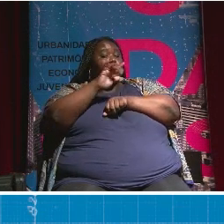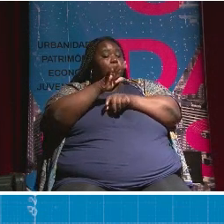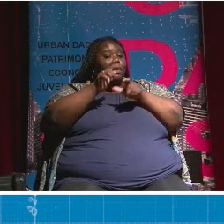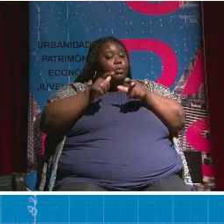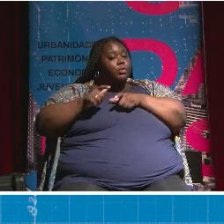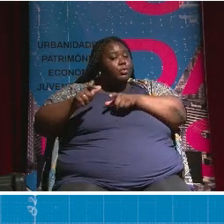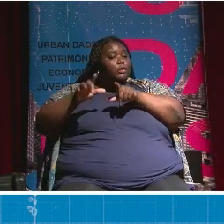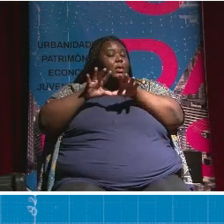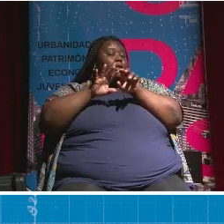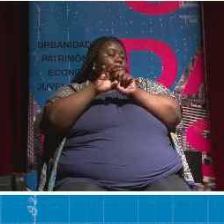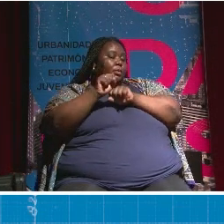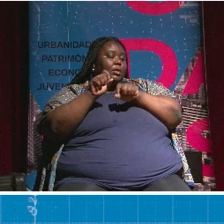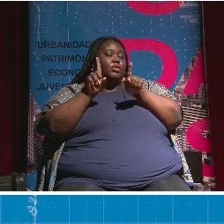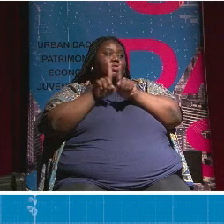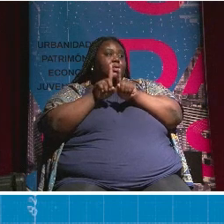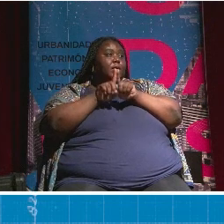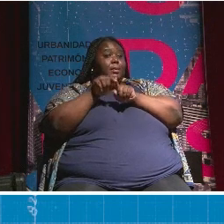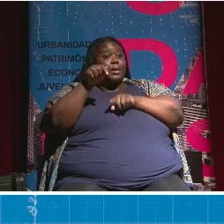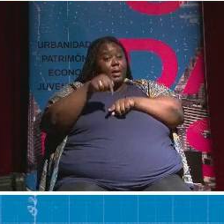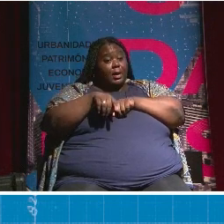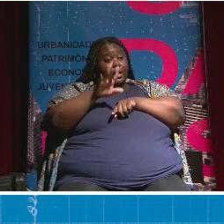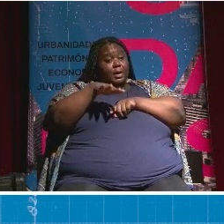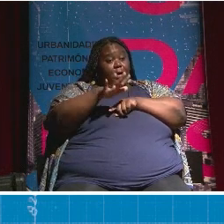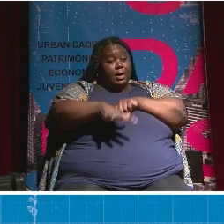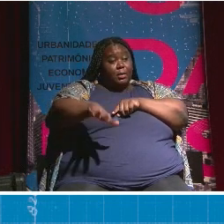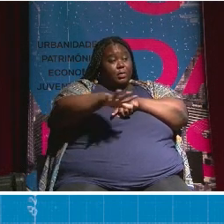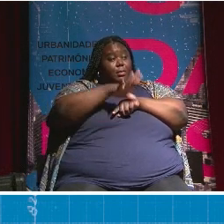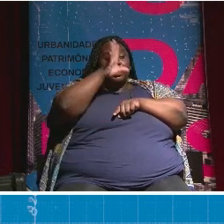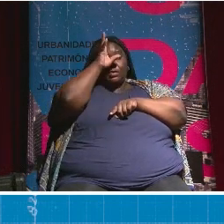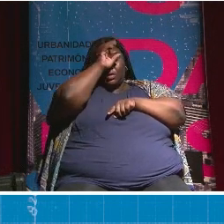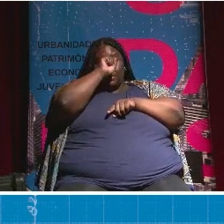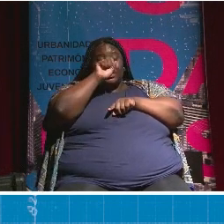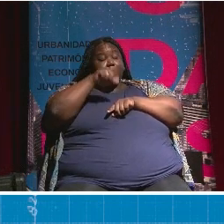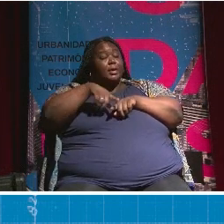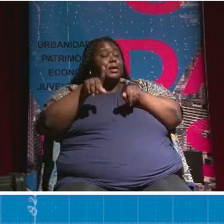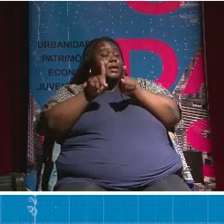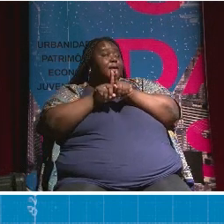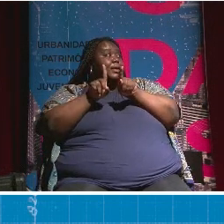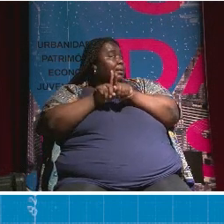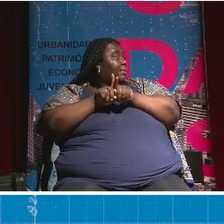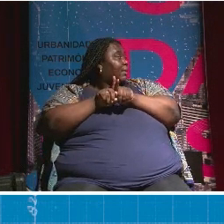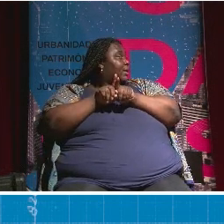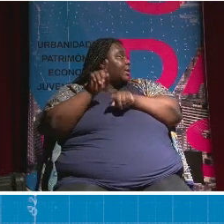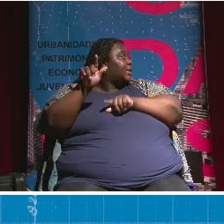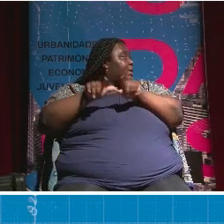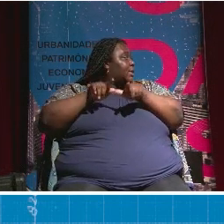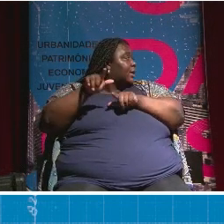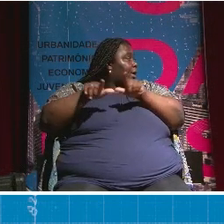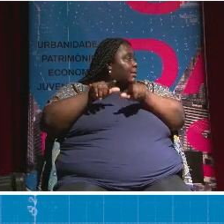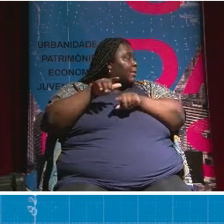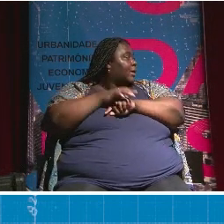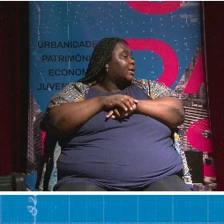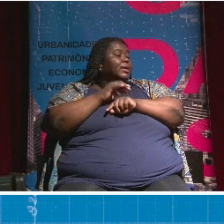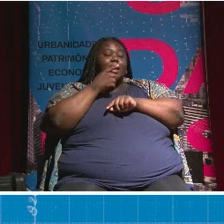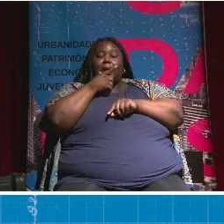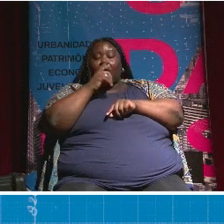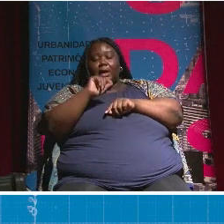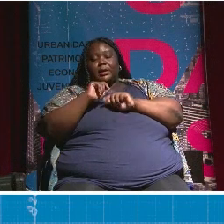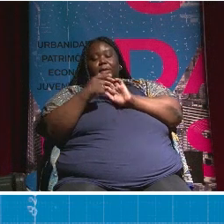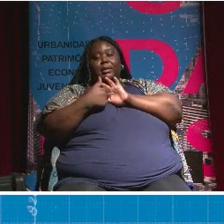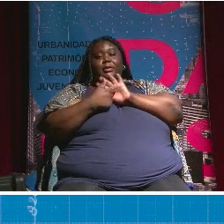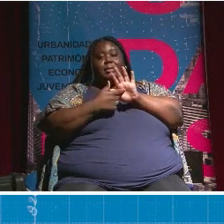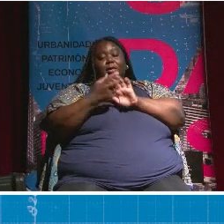espaços formativos. Esse aqui é um espaço de aprendizagem e, ao mesmo tempo, trabalhando as linguagens, as